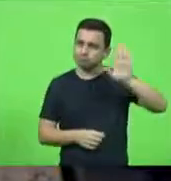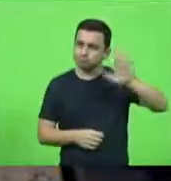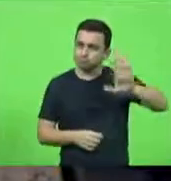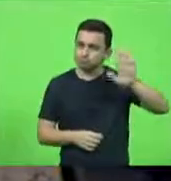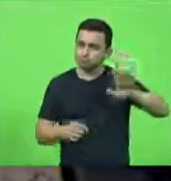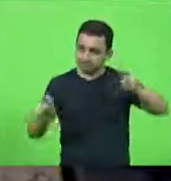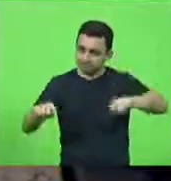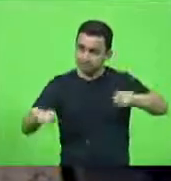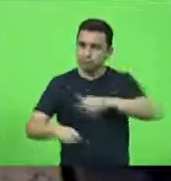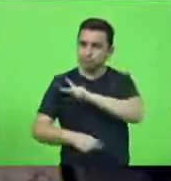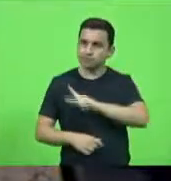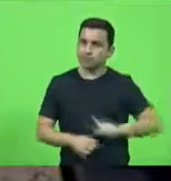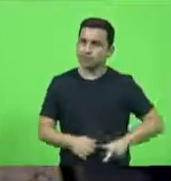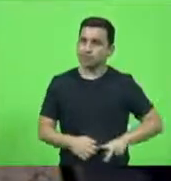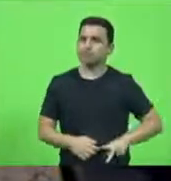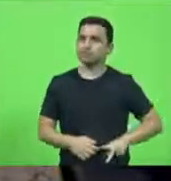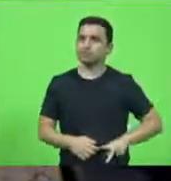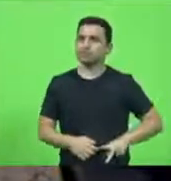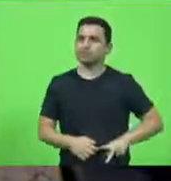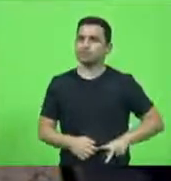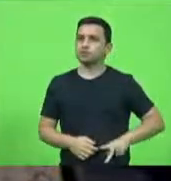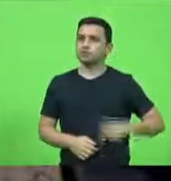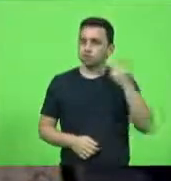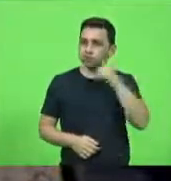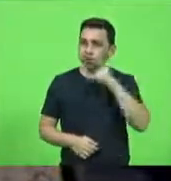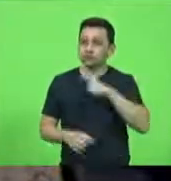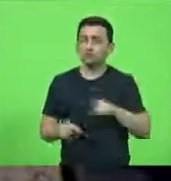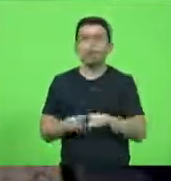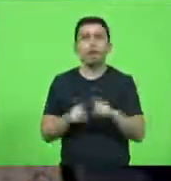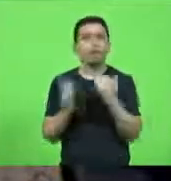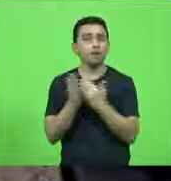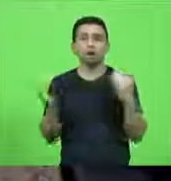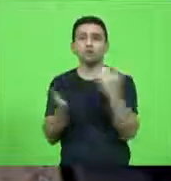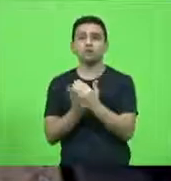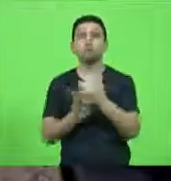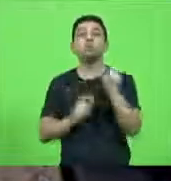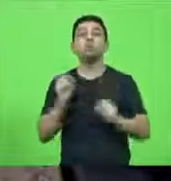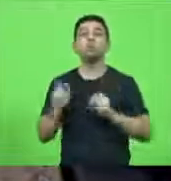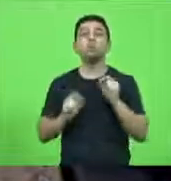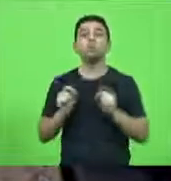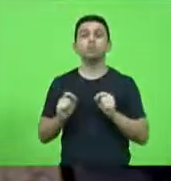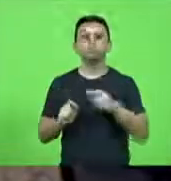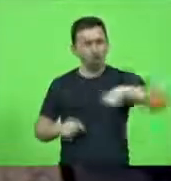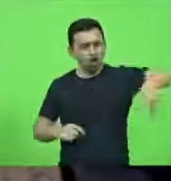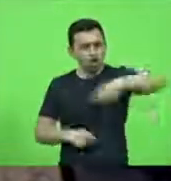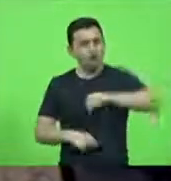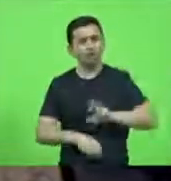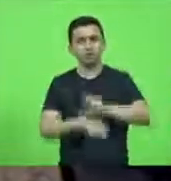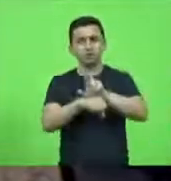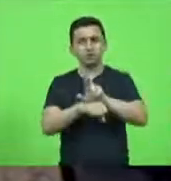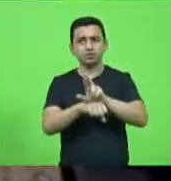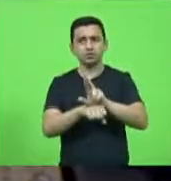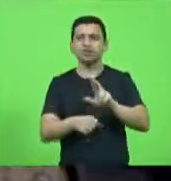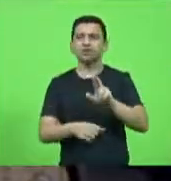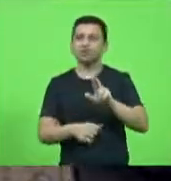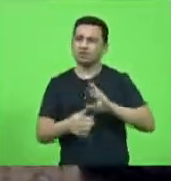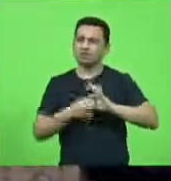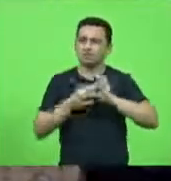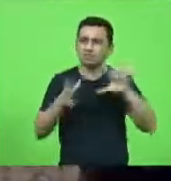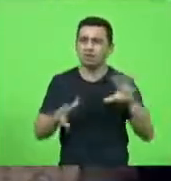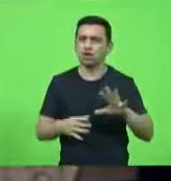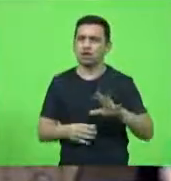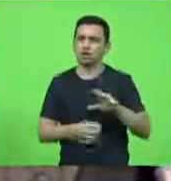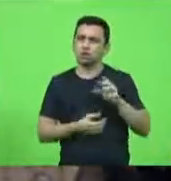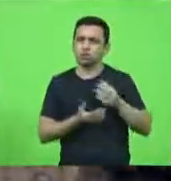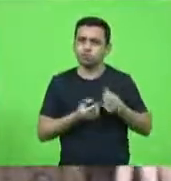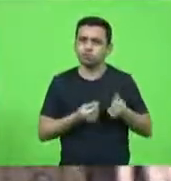a presidente da Comissão de Educação. E digo mais, nós aqui, que representamos os liberais e conservadores da casa,